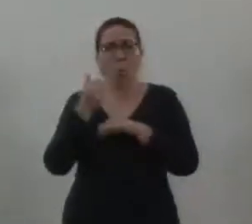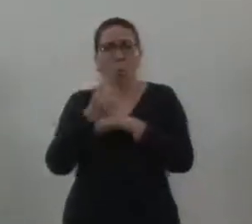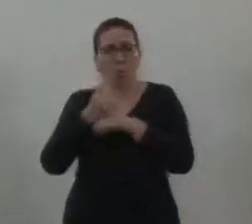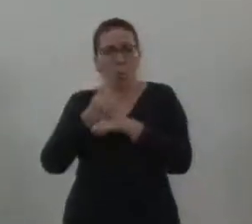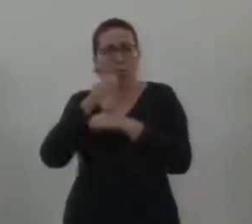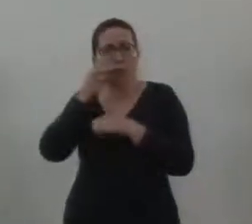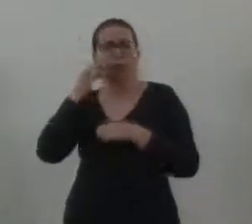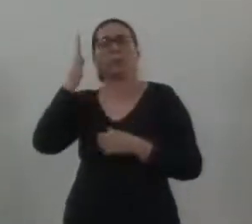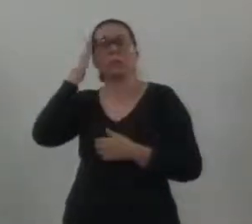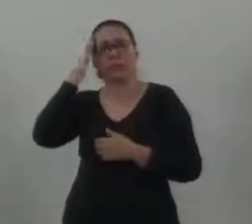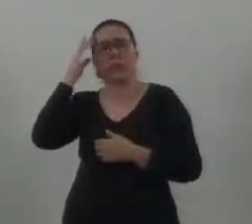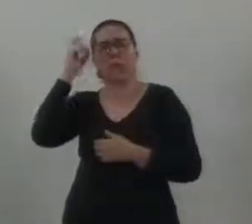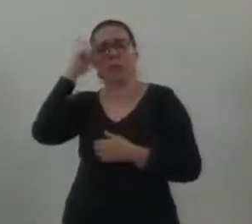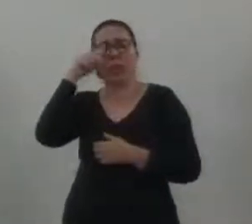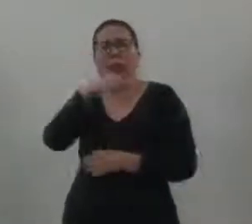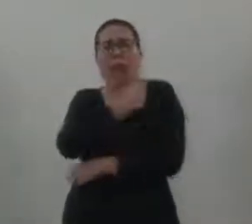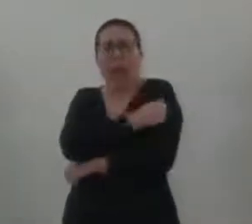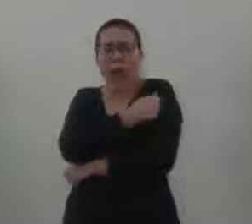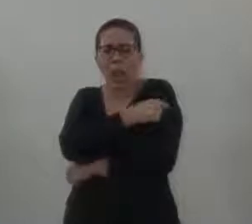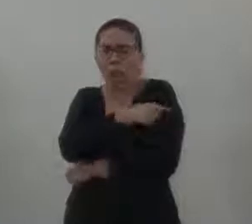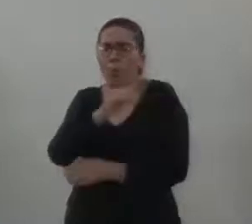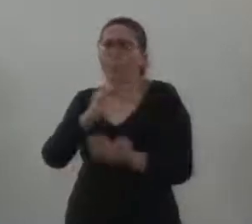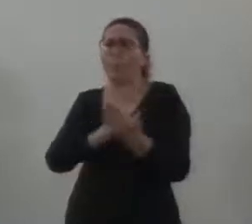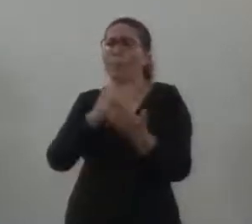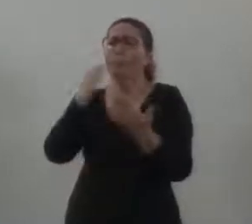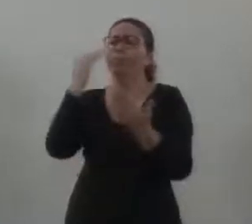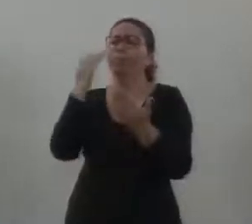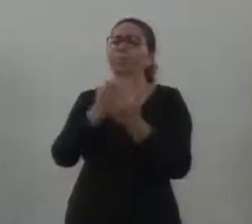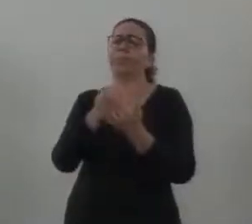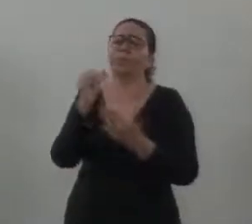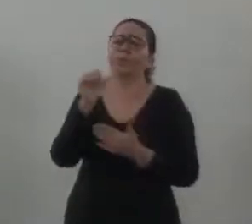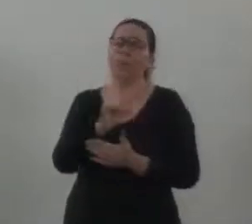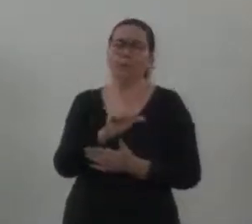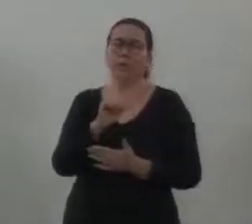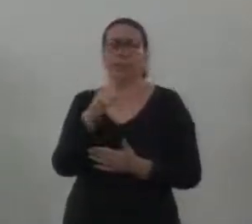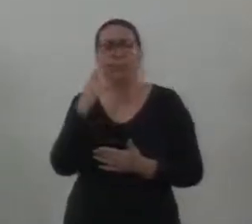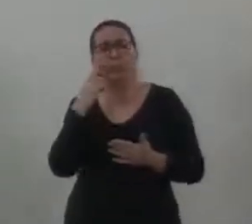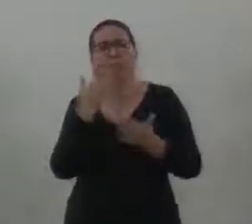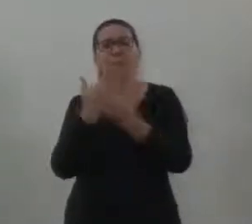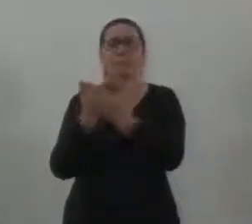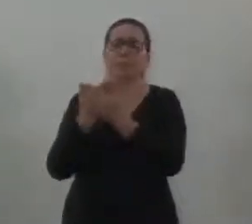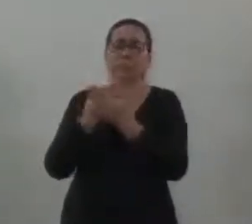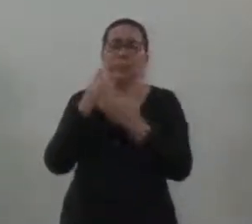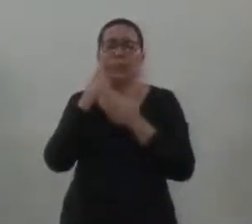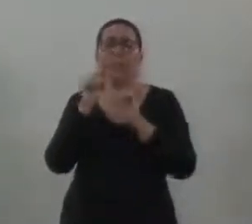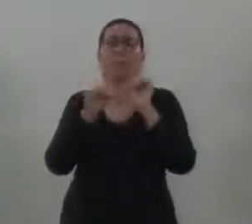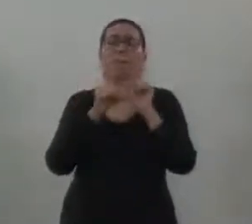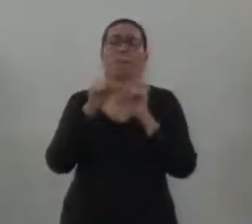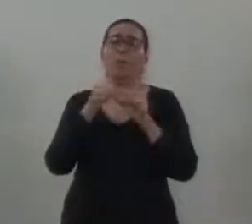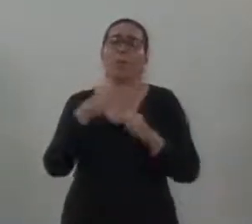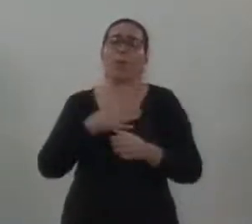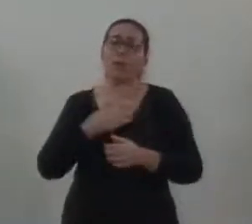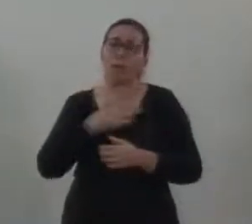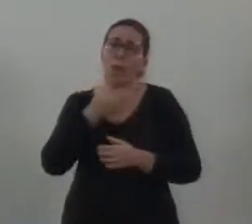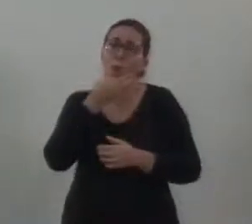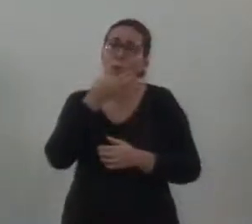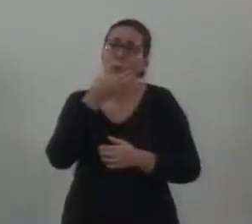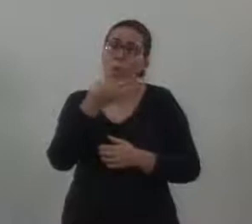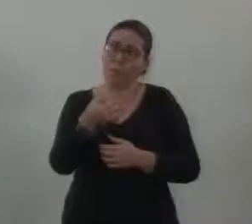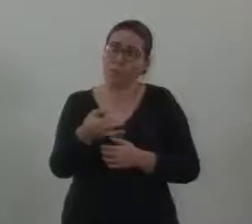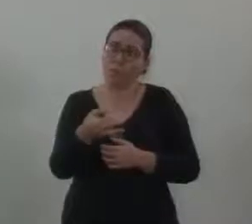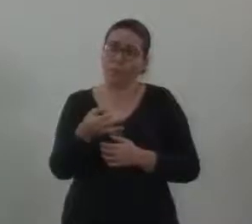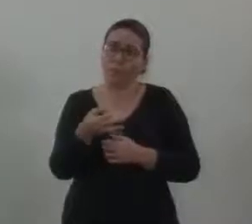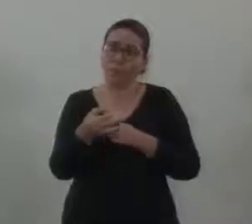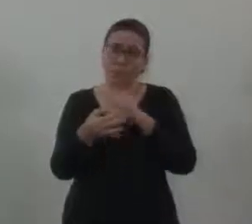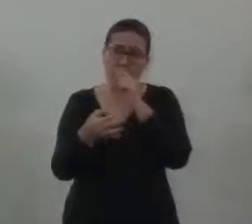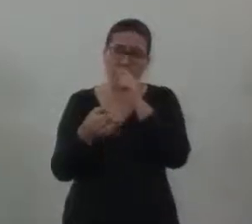para os alunos. Então é um outro ponto também que, de repente, a gente pode repensar. Né? A minha sugestão para a secretaria é